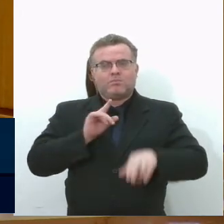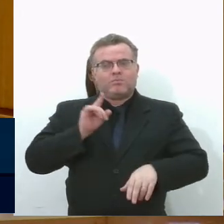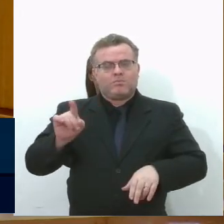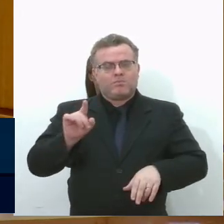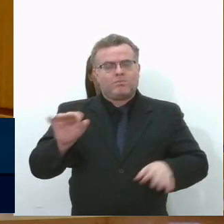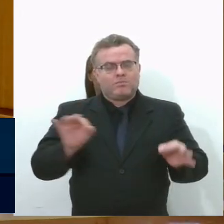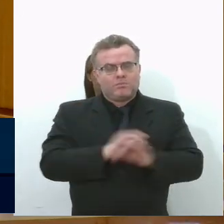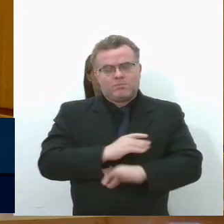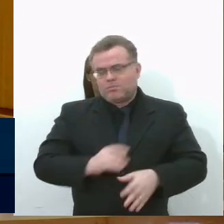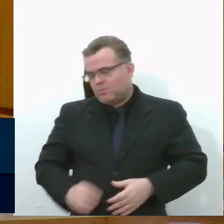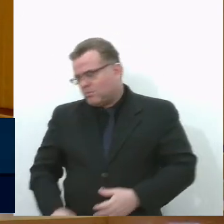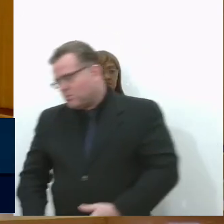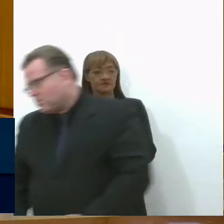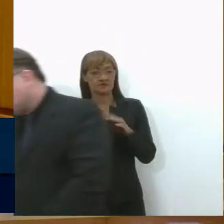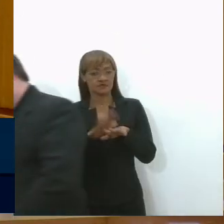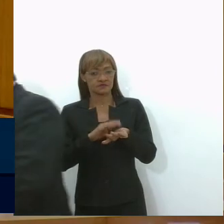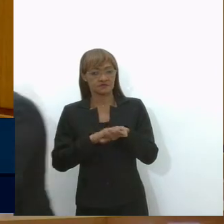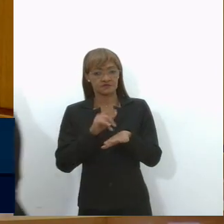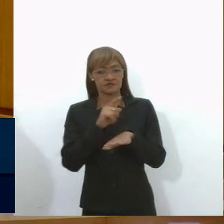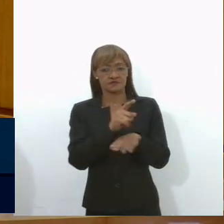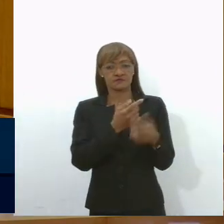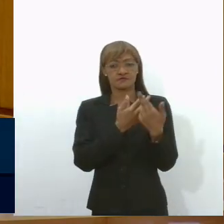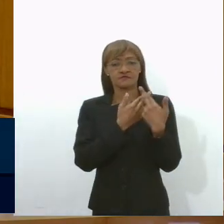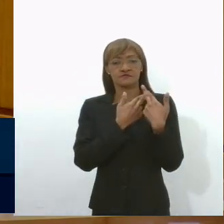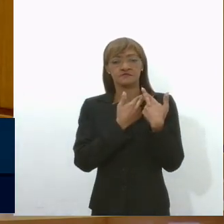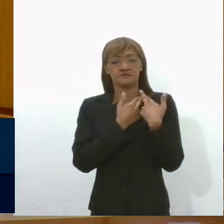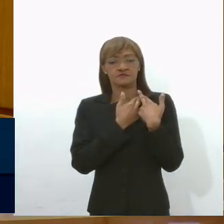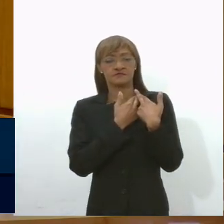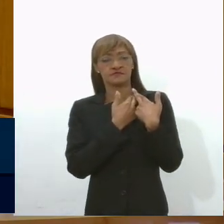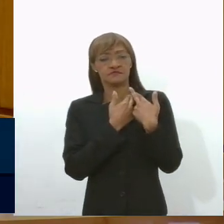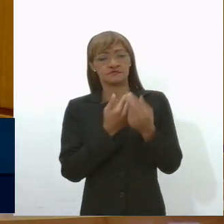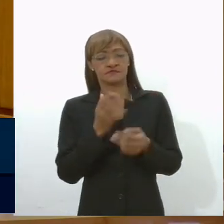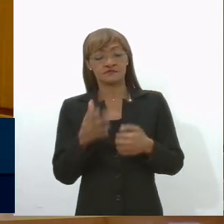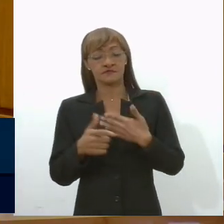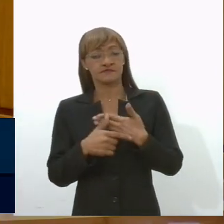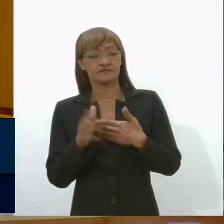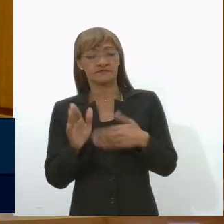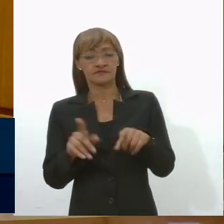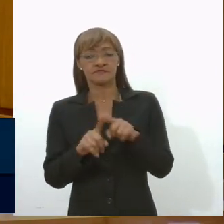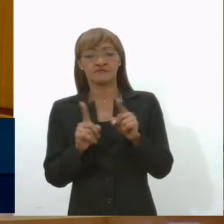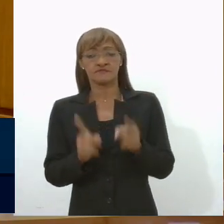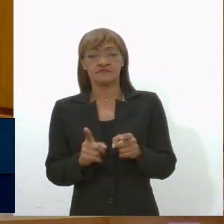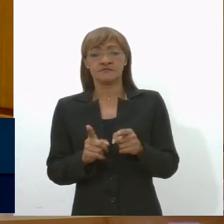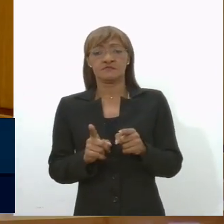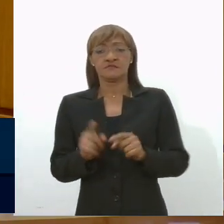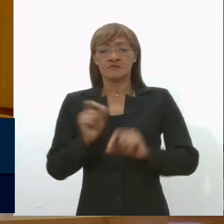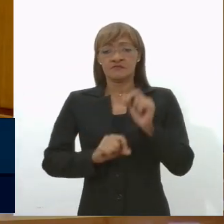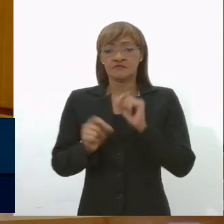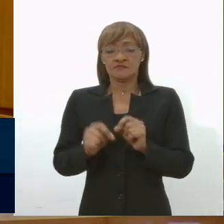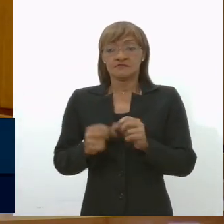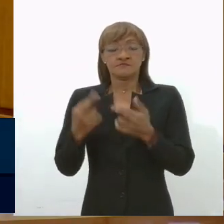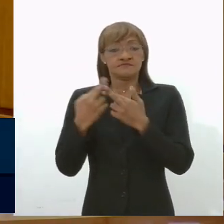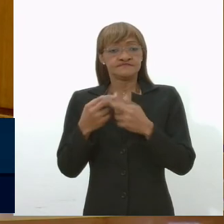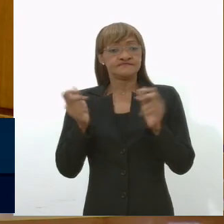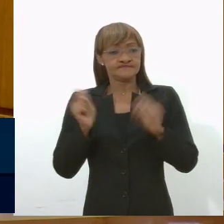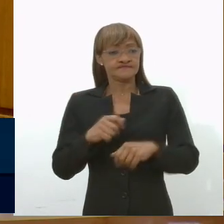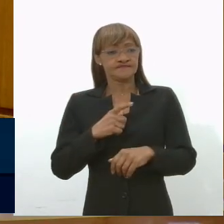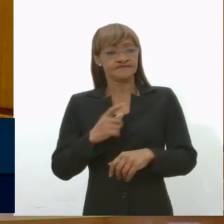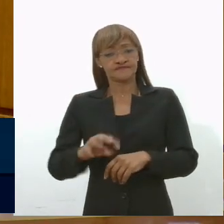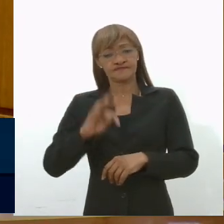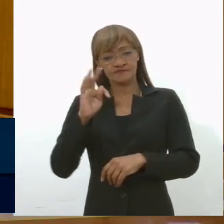É ela que tem não só o papel, mas tem a atribuição, tem os números, tem a